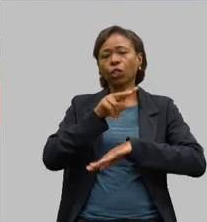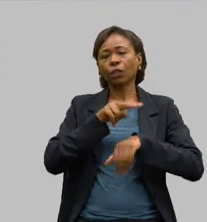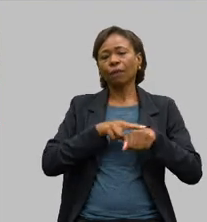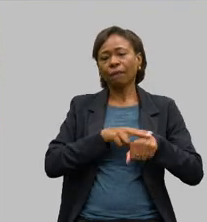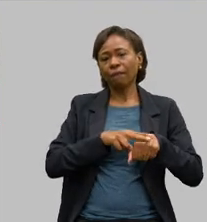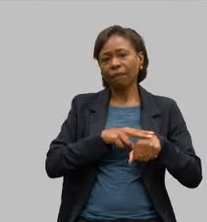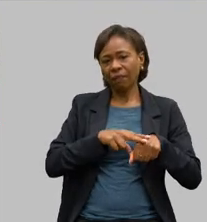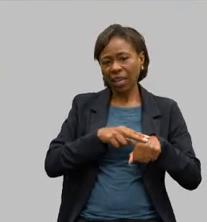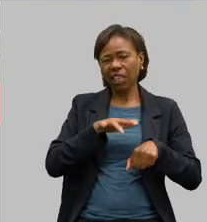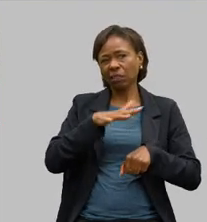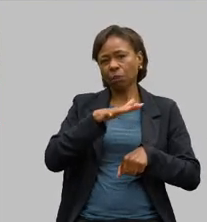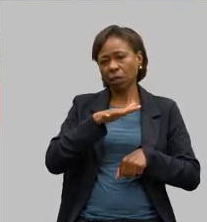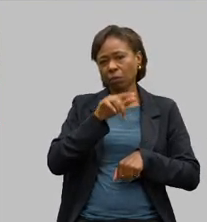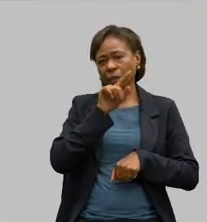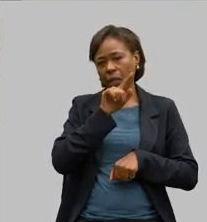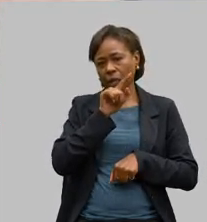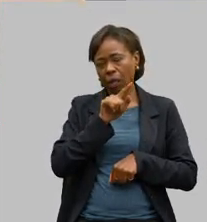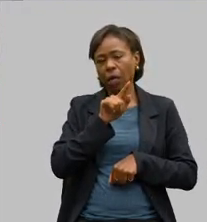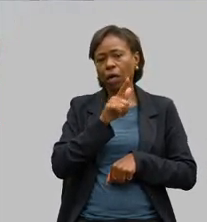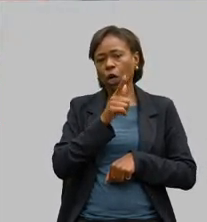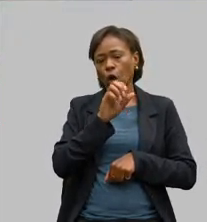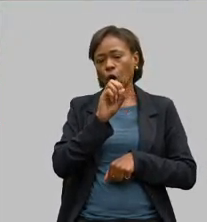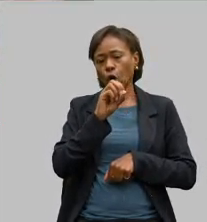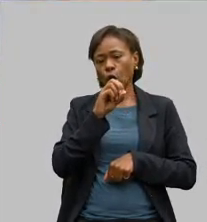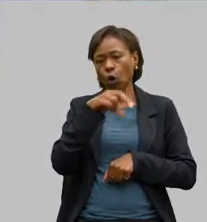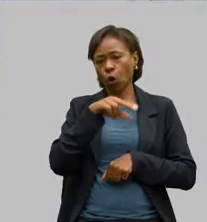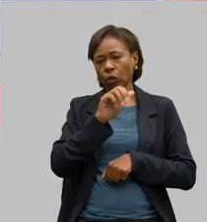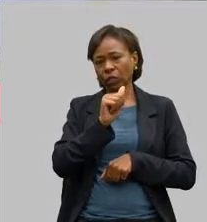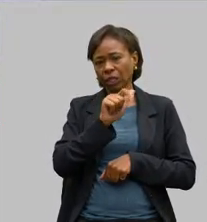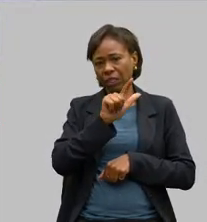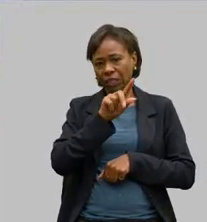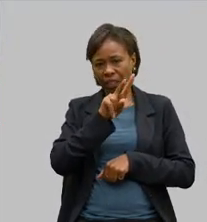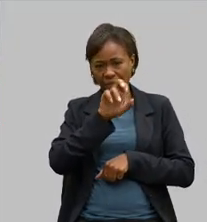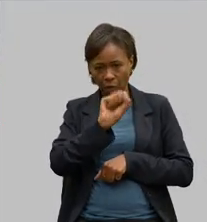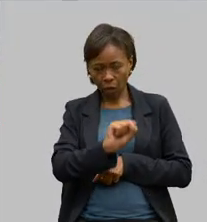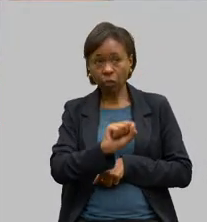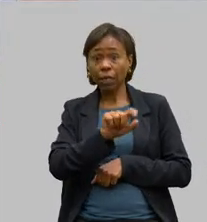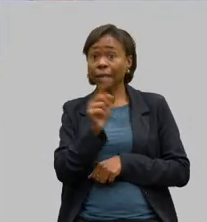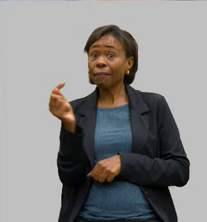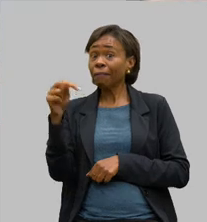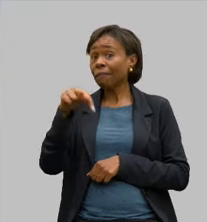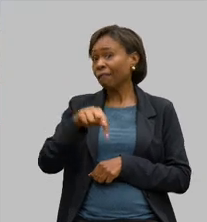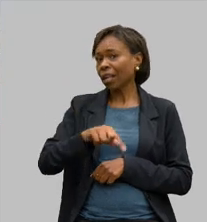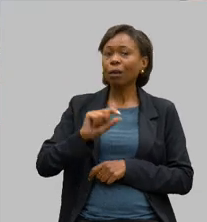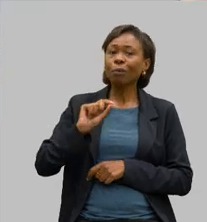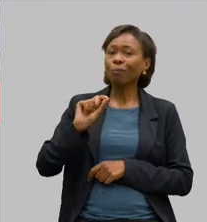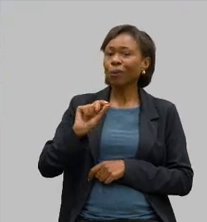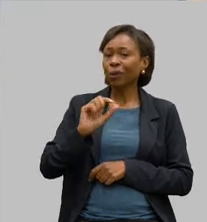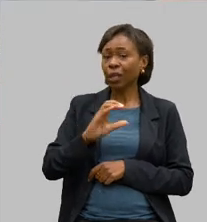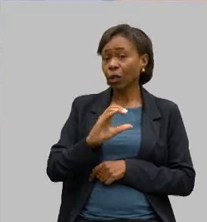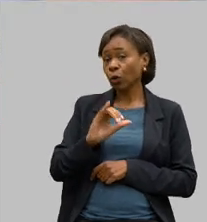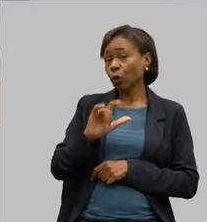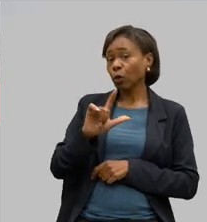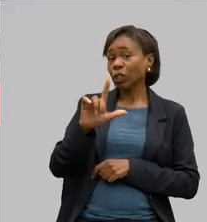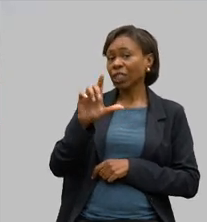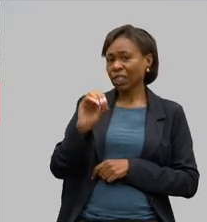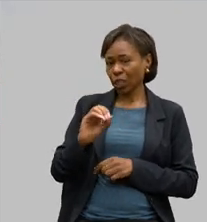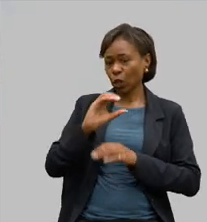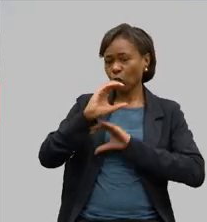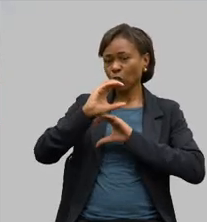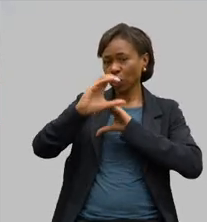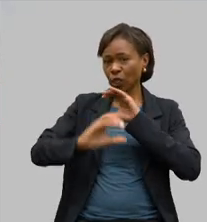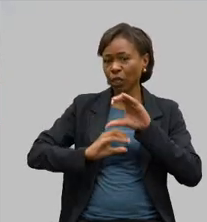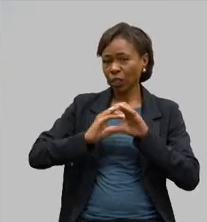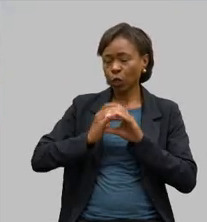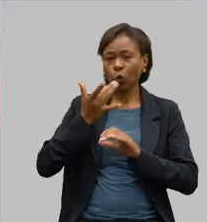muito específica do inverno que vem para o círculo do Ouro a nossa cidade tão querida ali de Santana dos Montes que nós